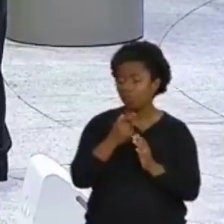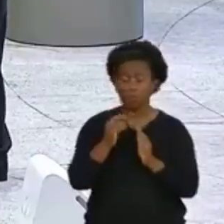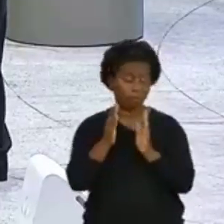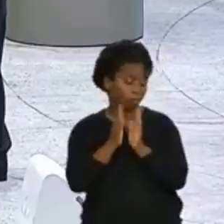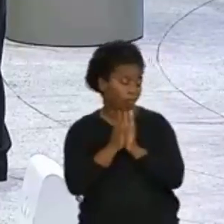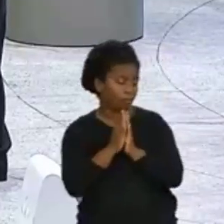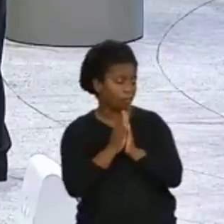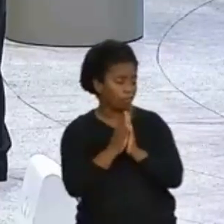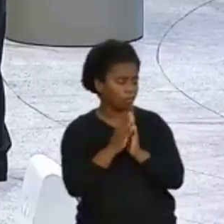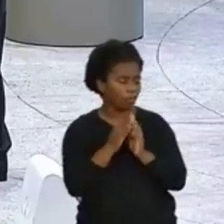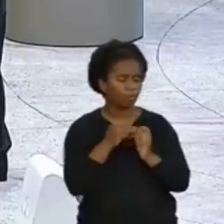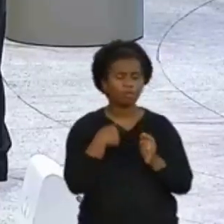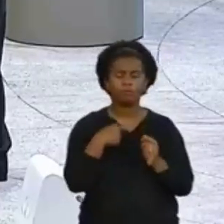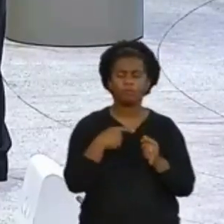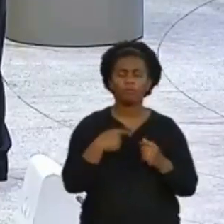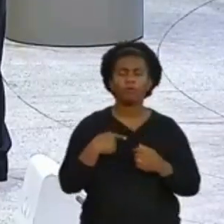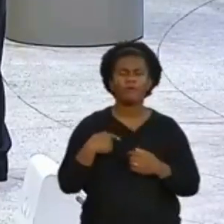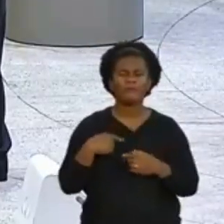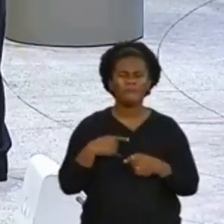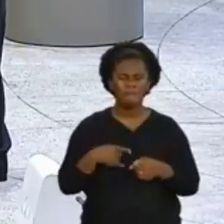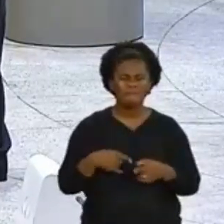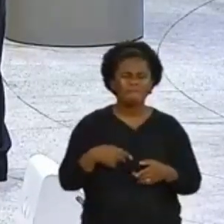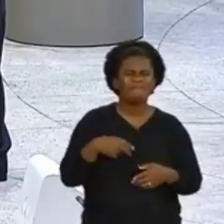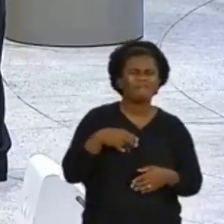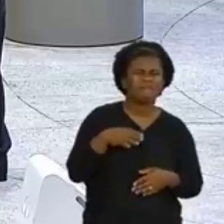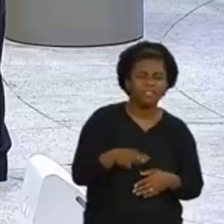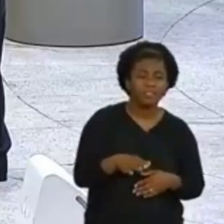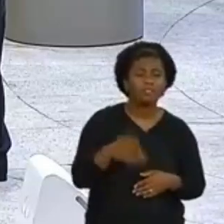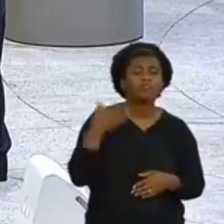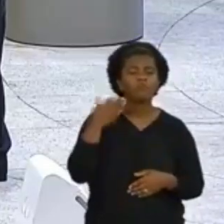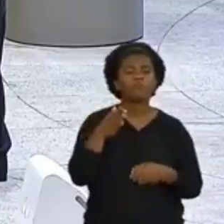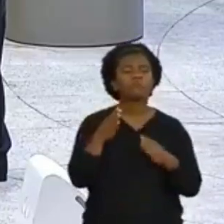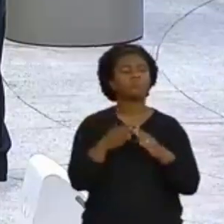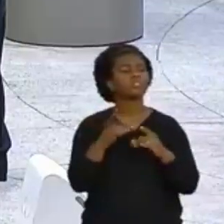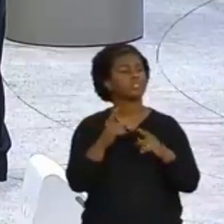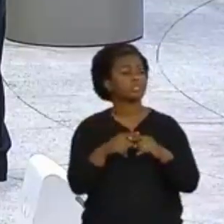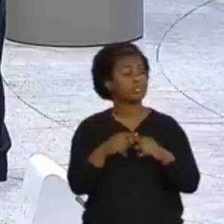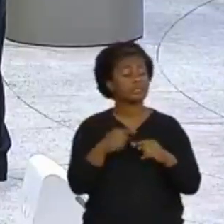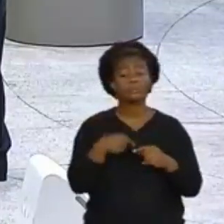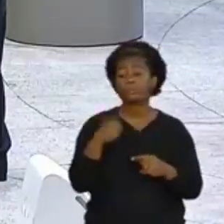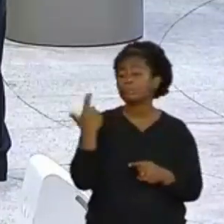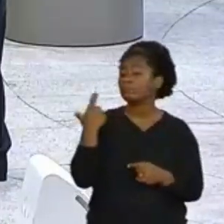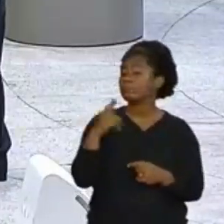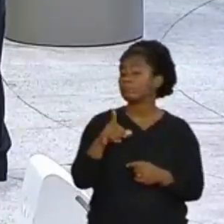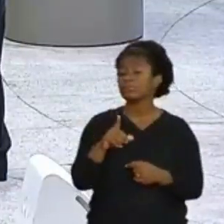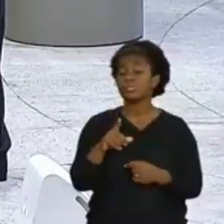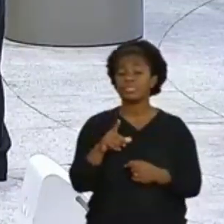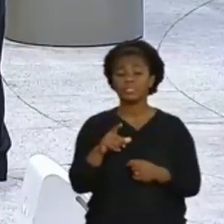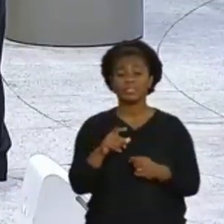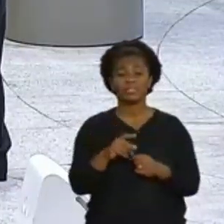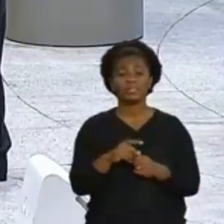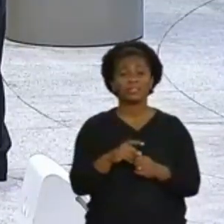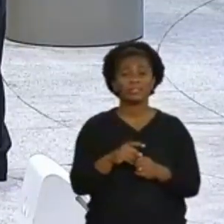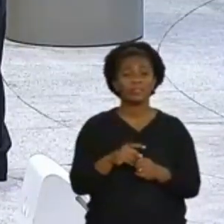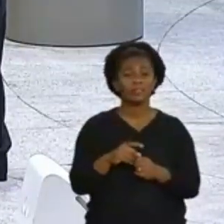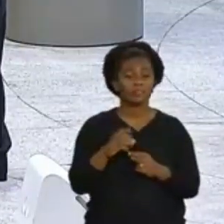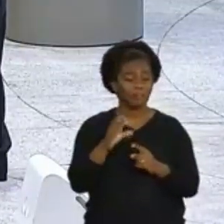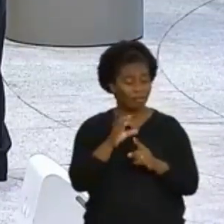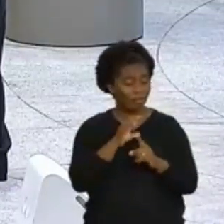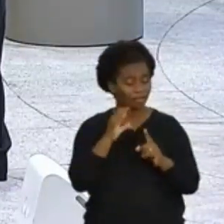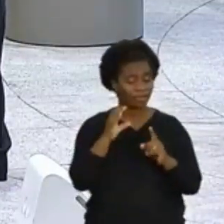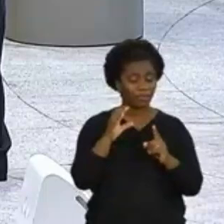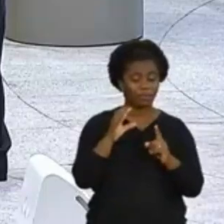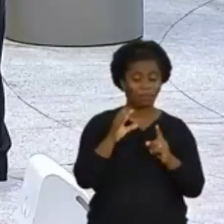fazer, a participar das reuniões, fazer a água do tratamento, tomava a água do tratamento como